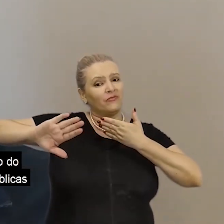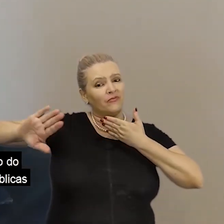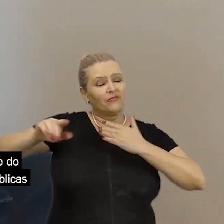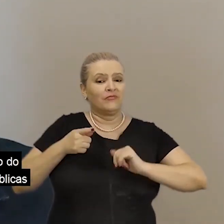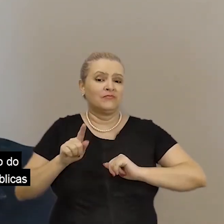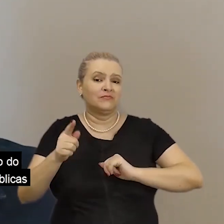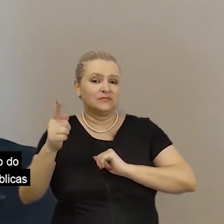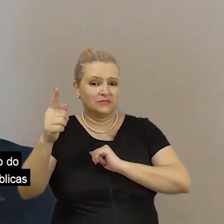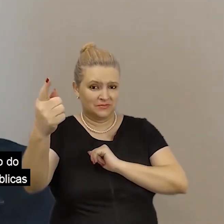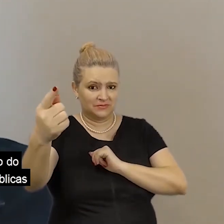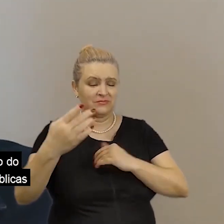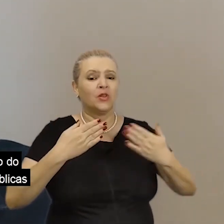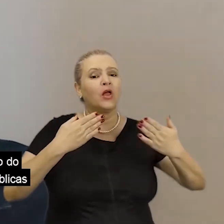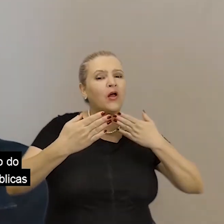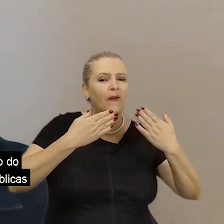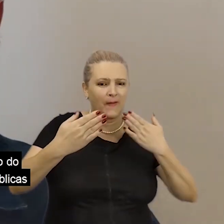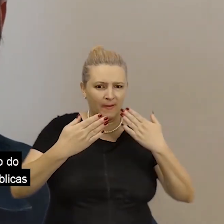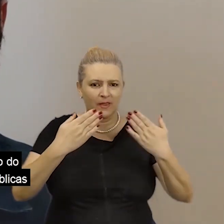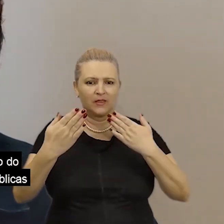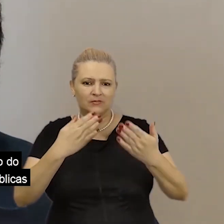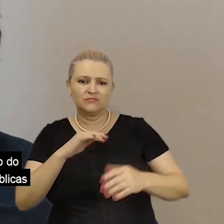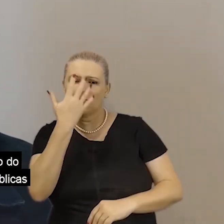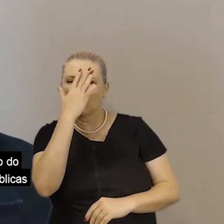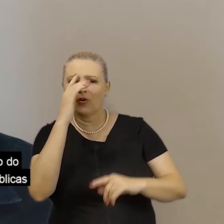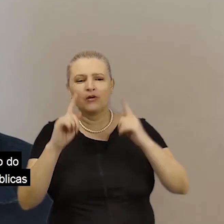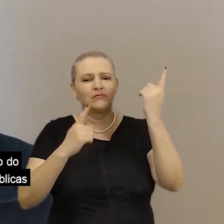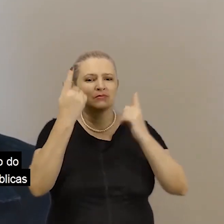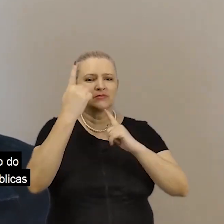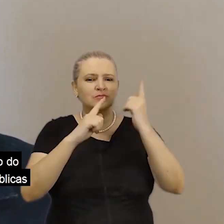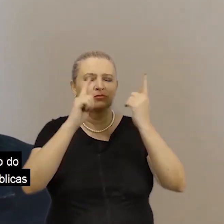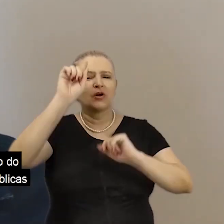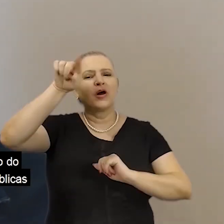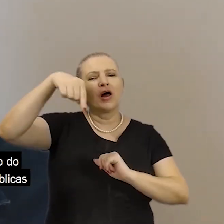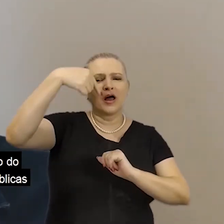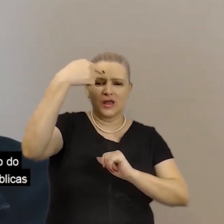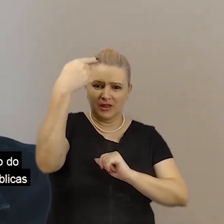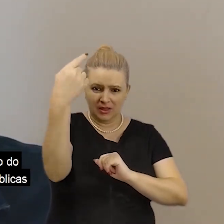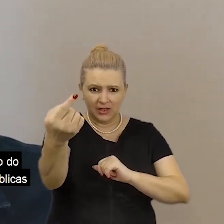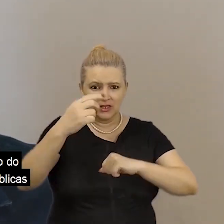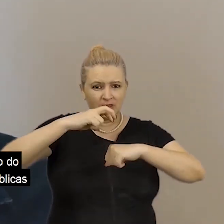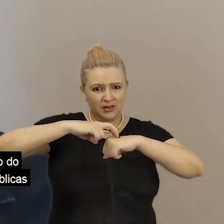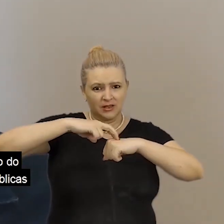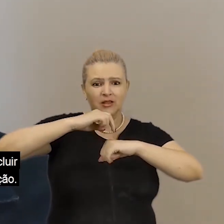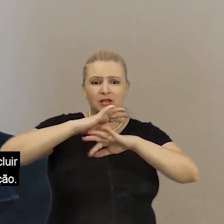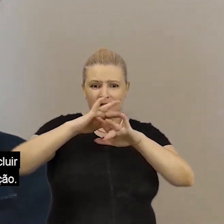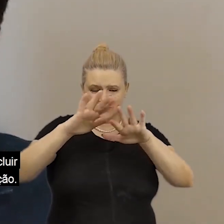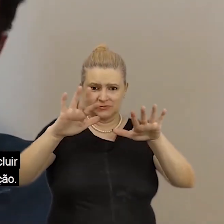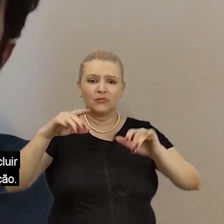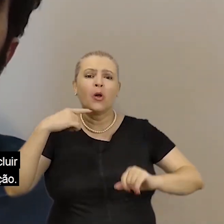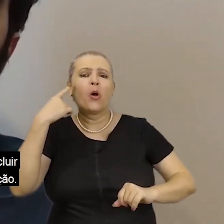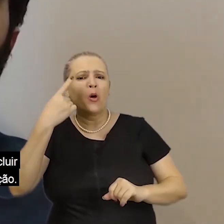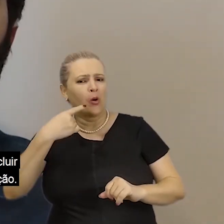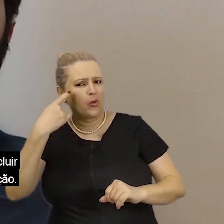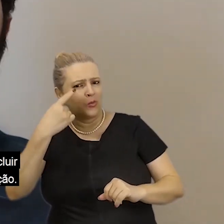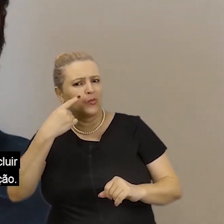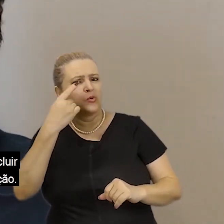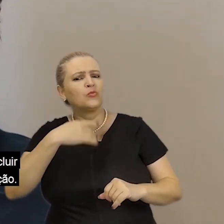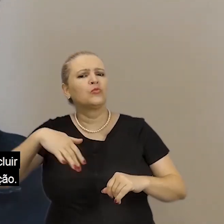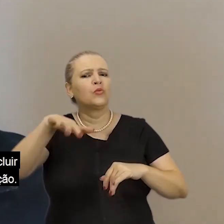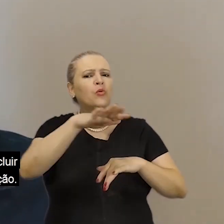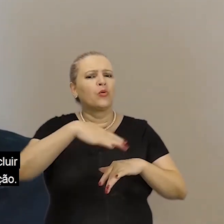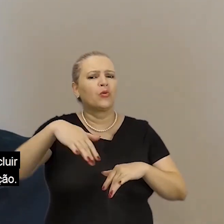esses debates a respeito do carnaval pós-pandemia, tanto de políticas públicas quanto dos próprios